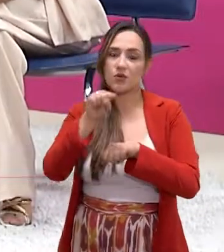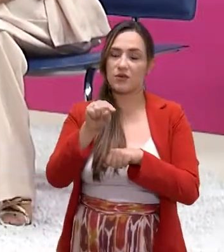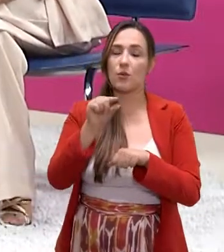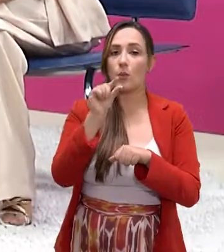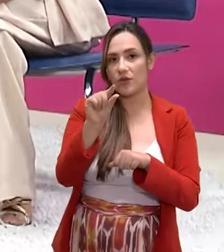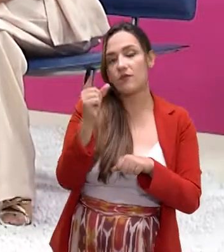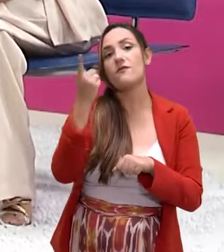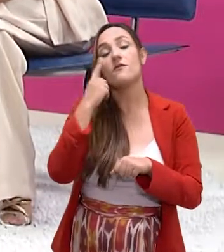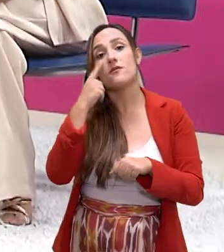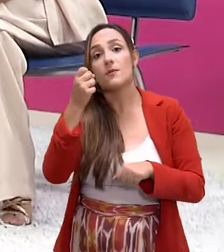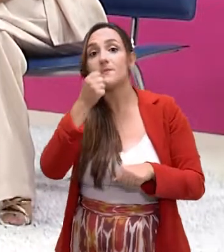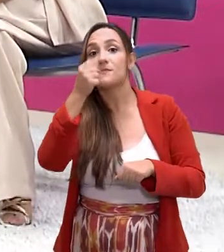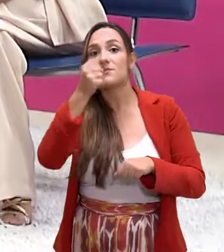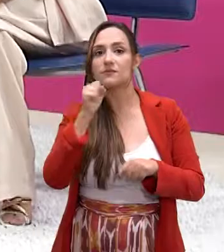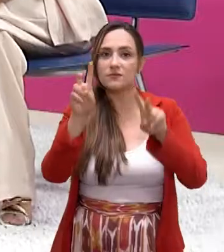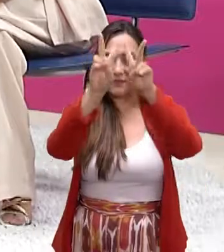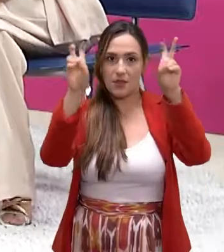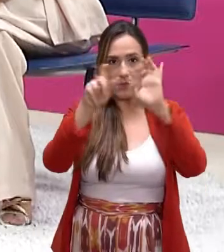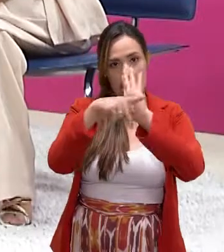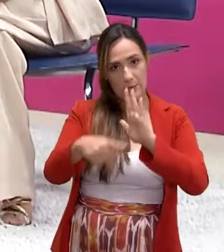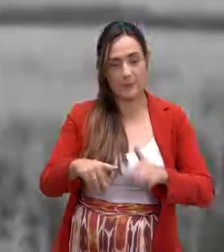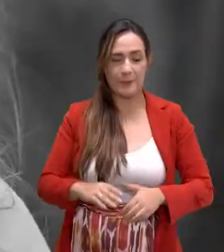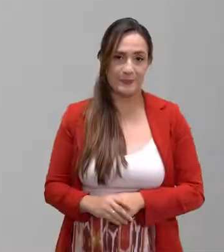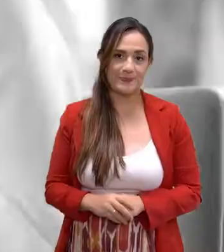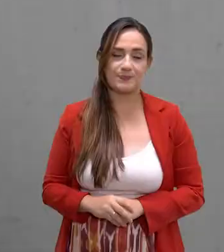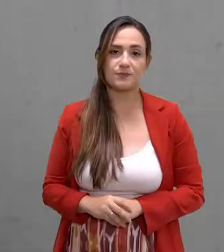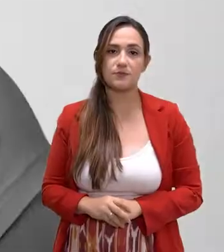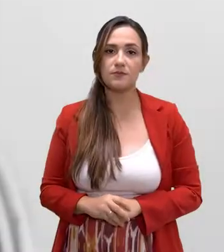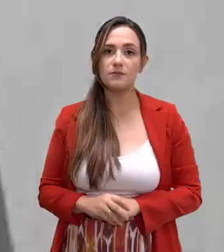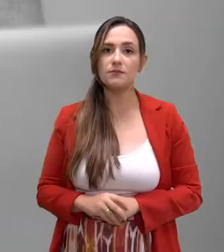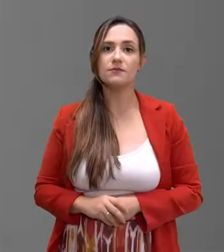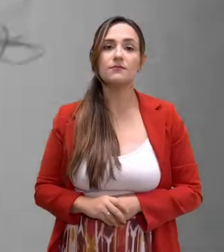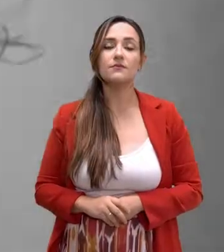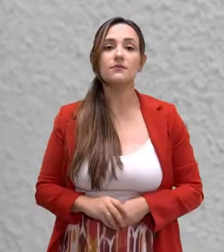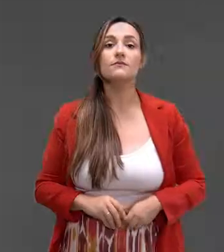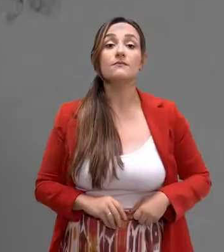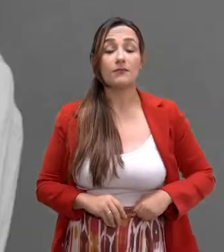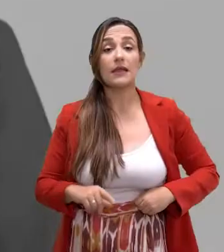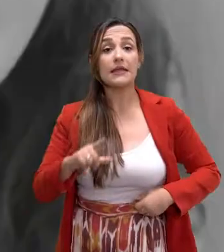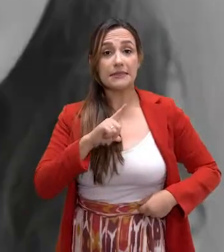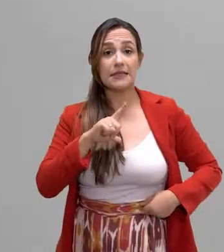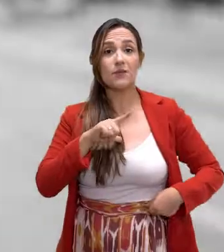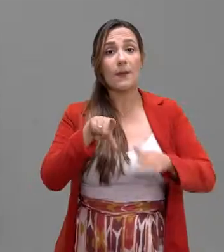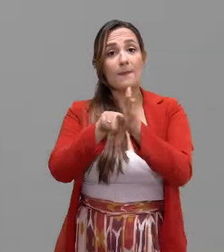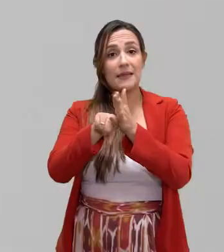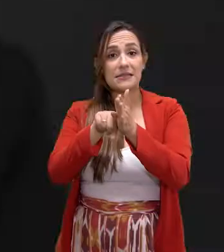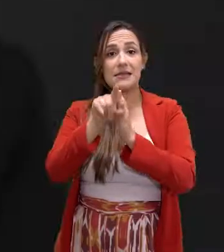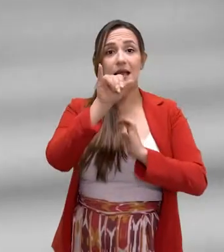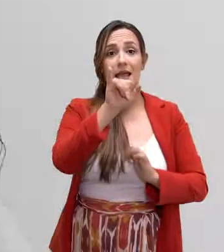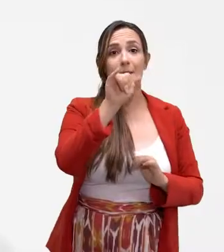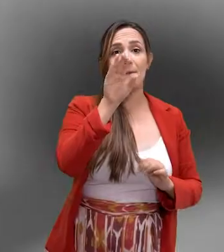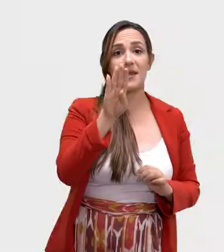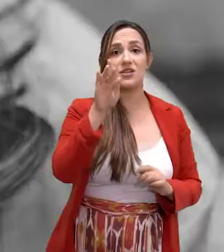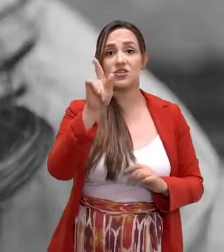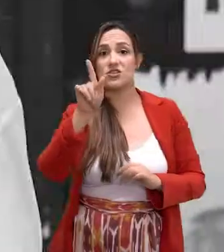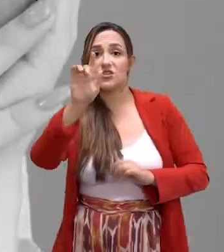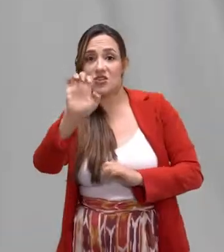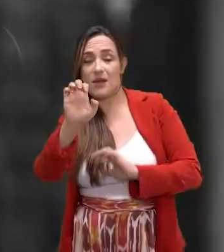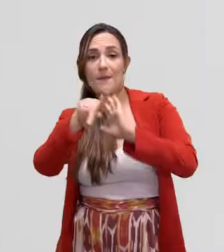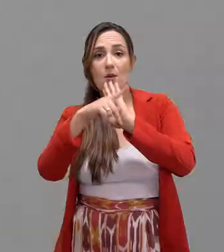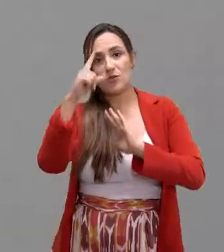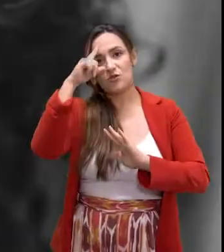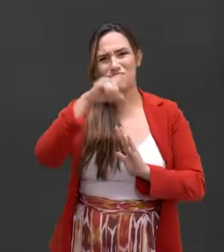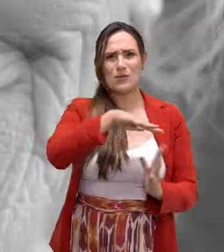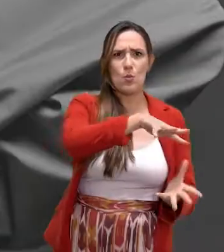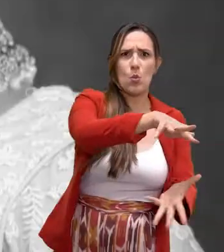breve reportagem com o tema do nosso programa. De acordo com uma pesquisa do IBGE para o Dia Internacional das